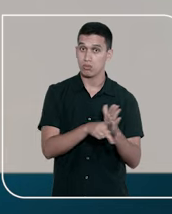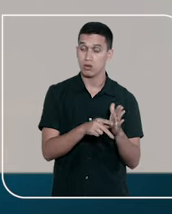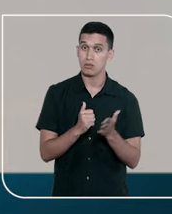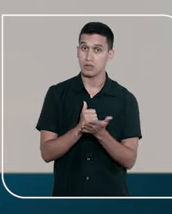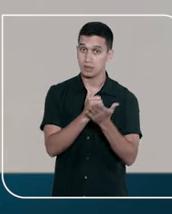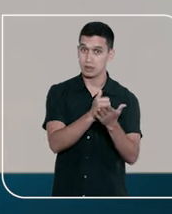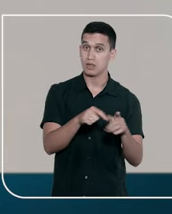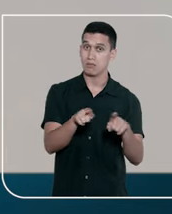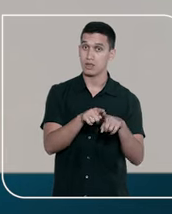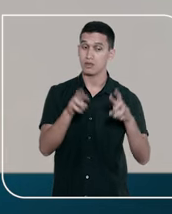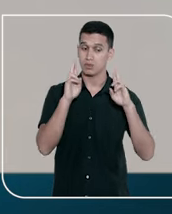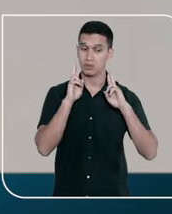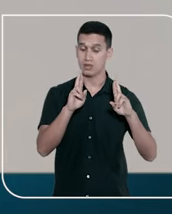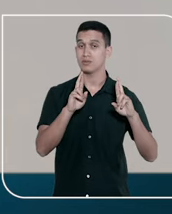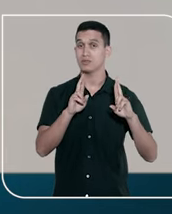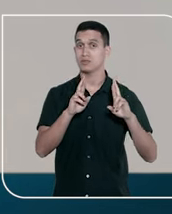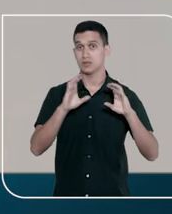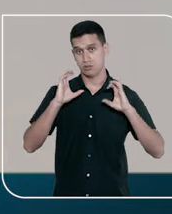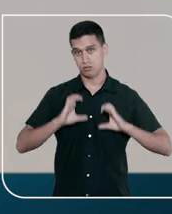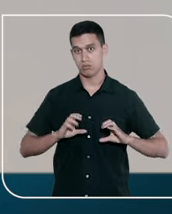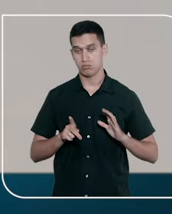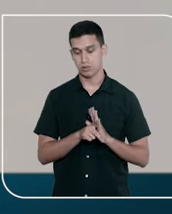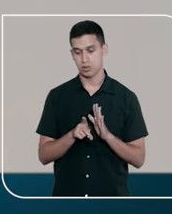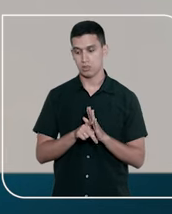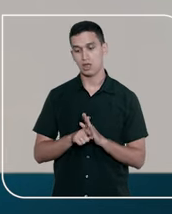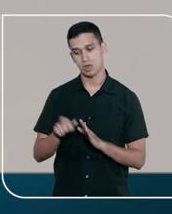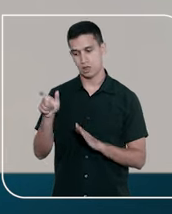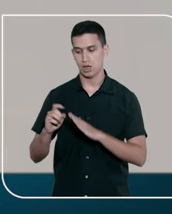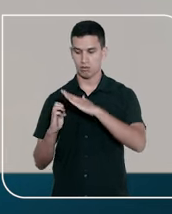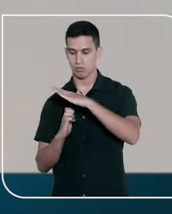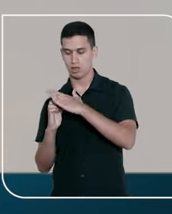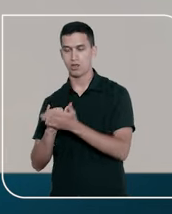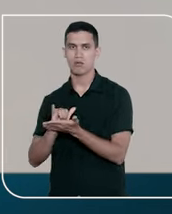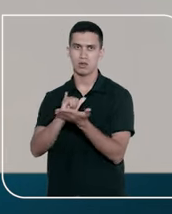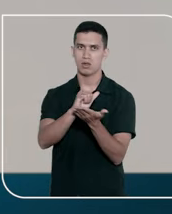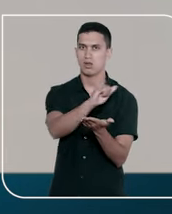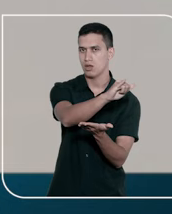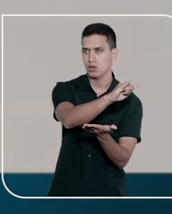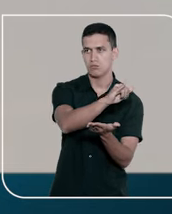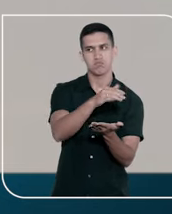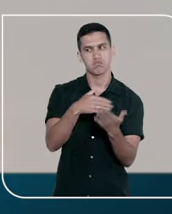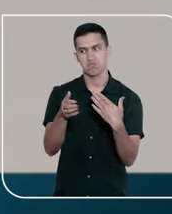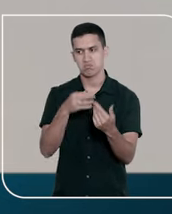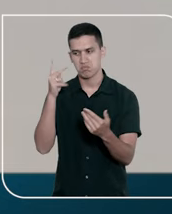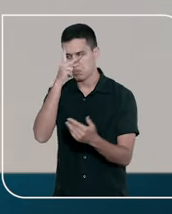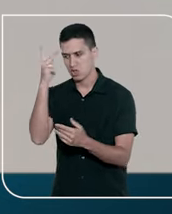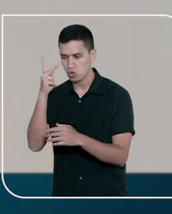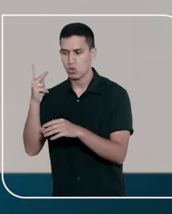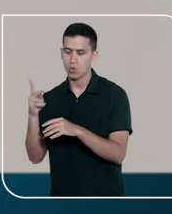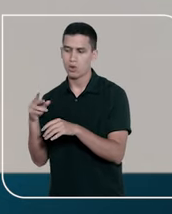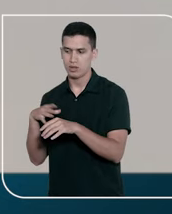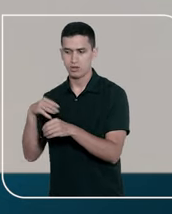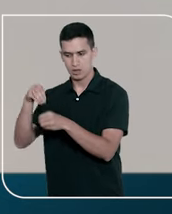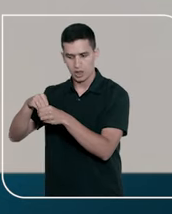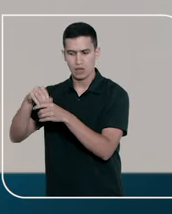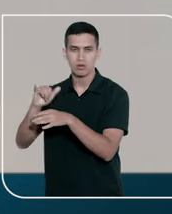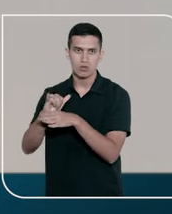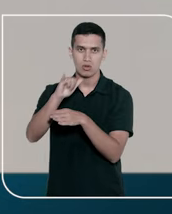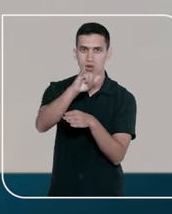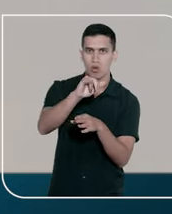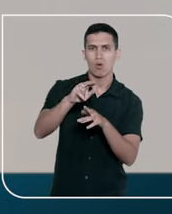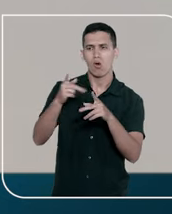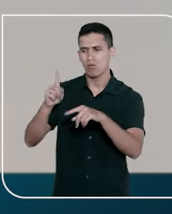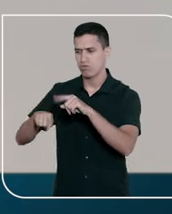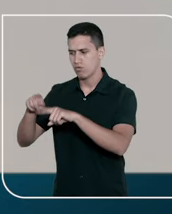responsabilidade civil do transportador, seja no transporte aéreo de passageiros, seja no transporte aéreo de bagagens, seja na hipótese de acidentes